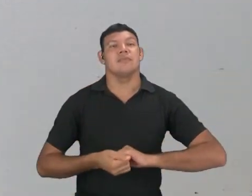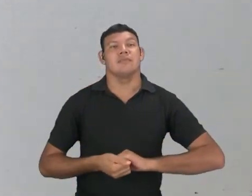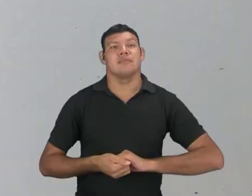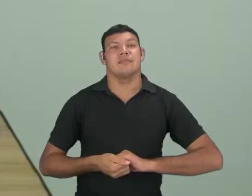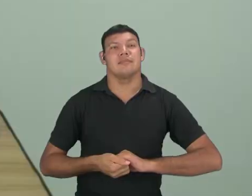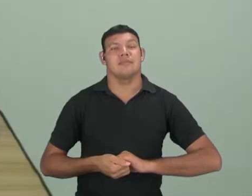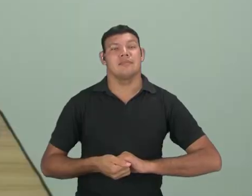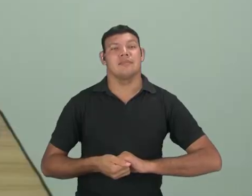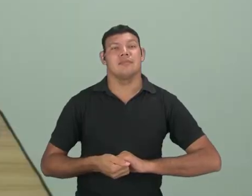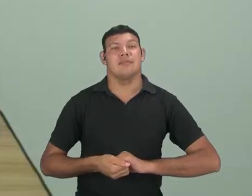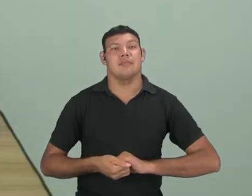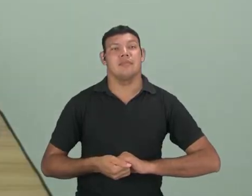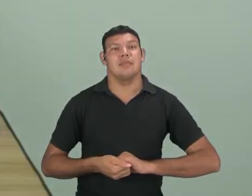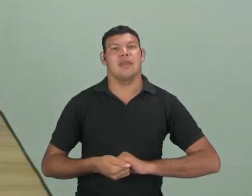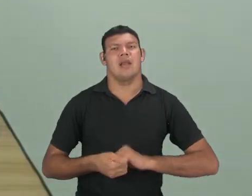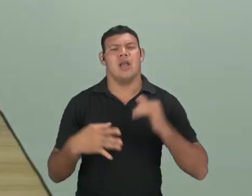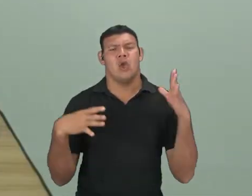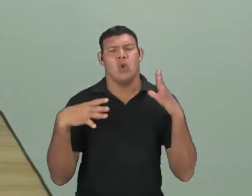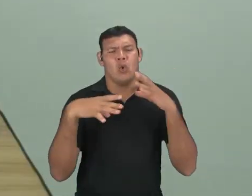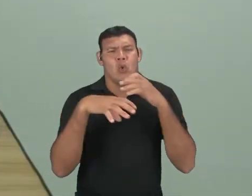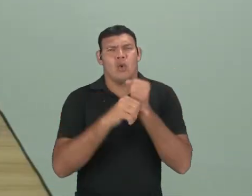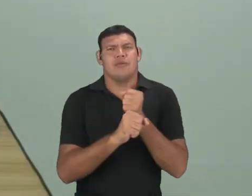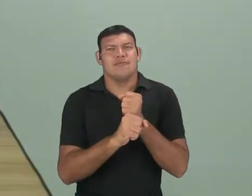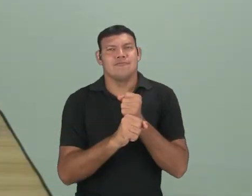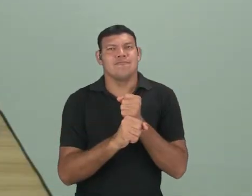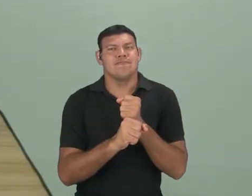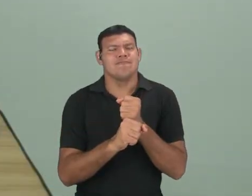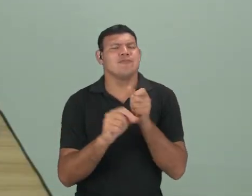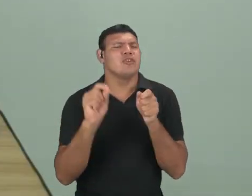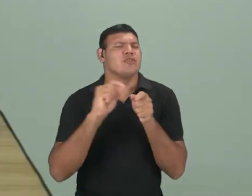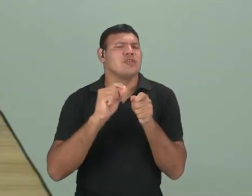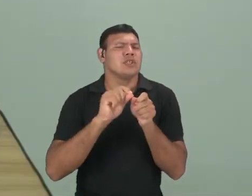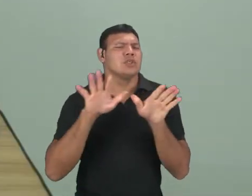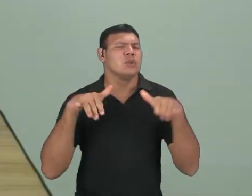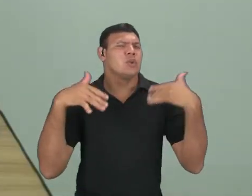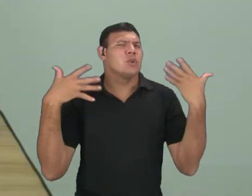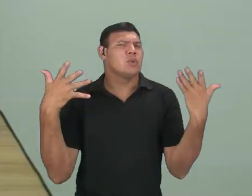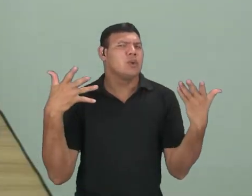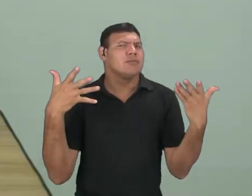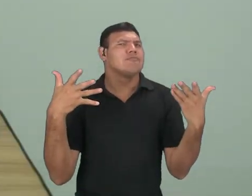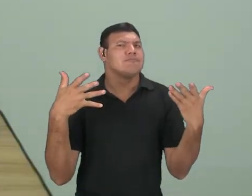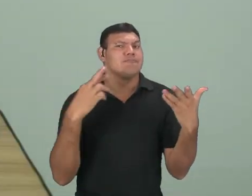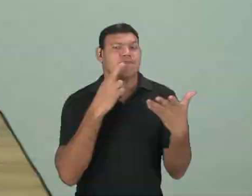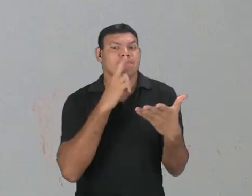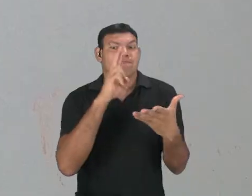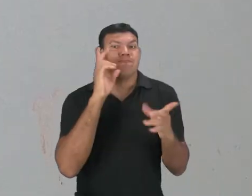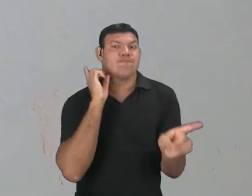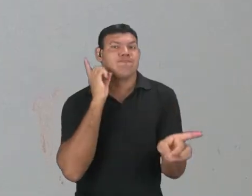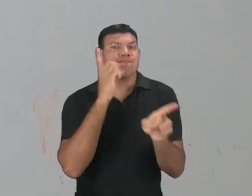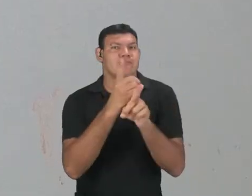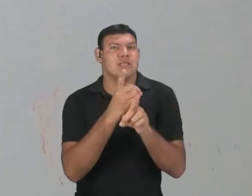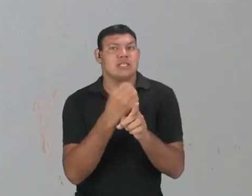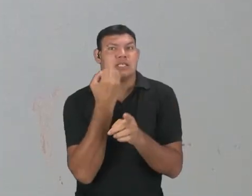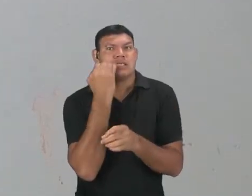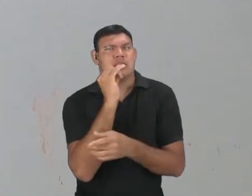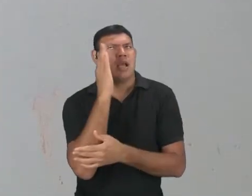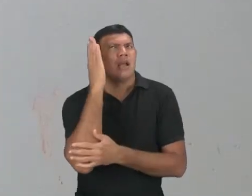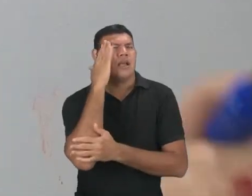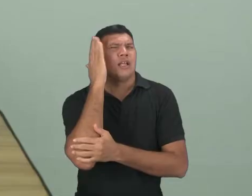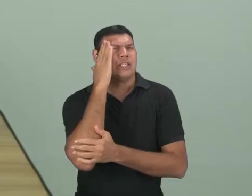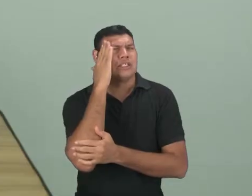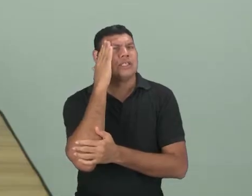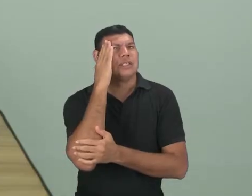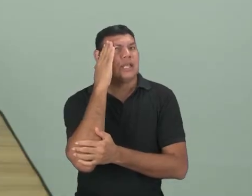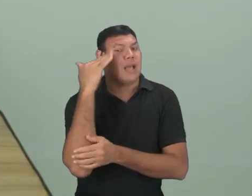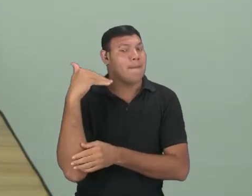3.643, né? Qual o cálculo que nós podemos fazer para nós encontrarmos a nossa resposta? Se é para saber